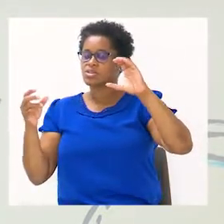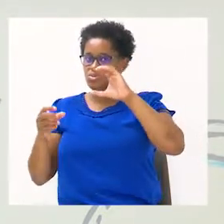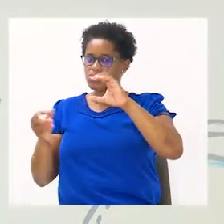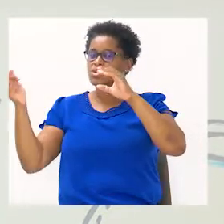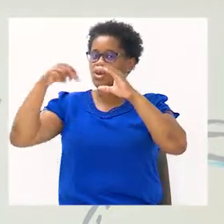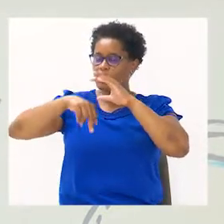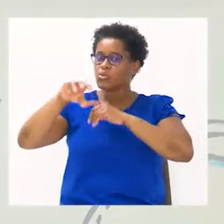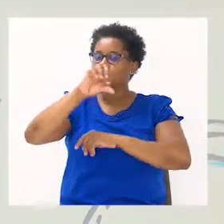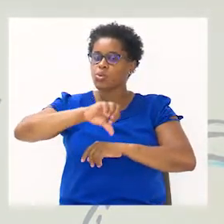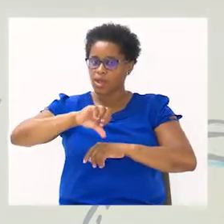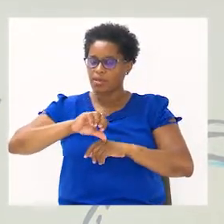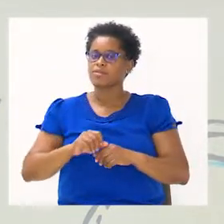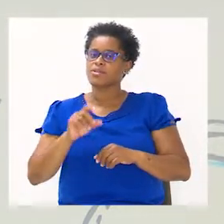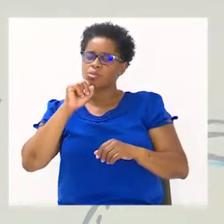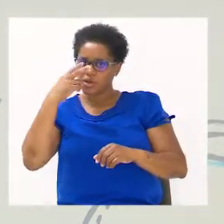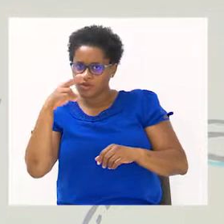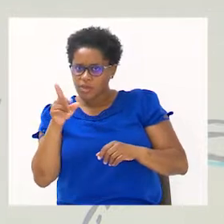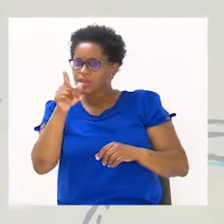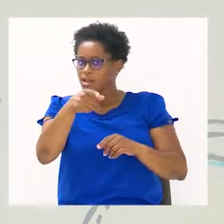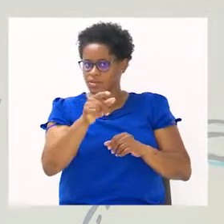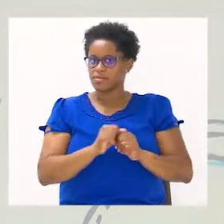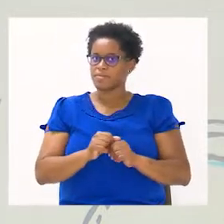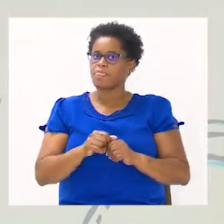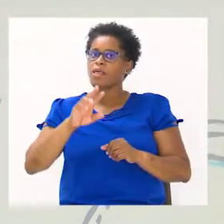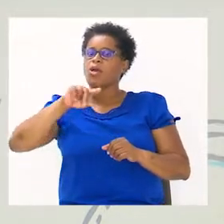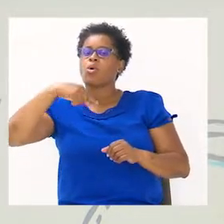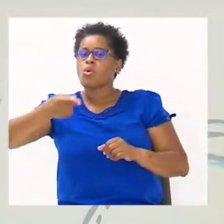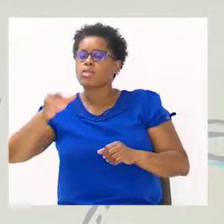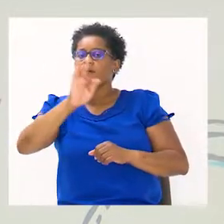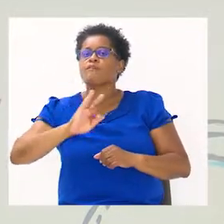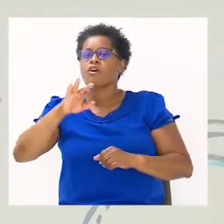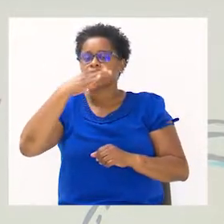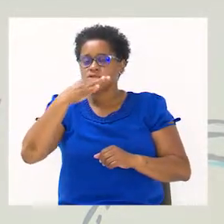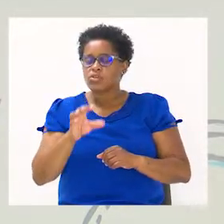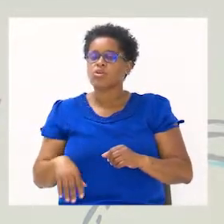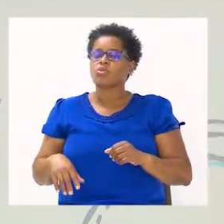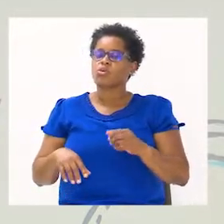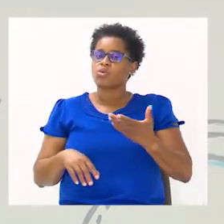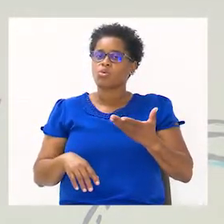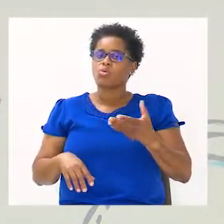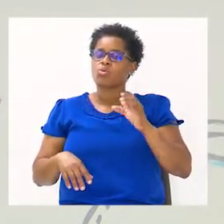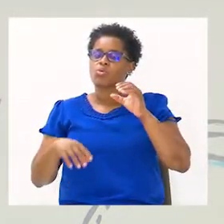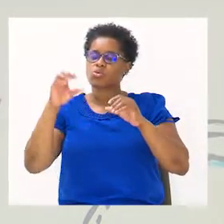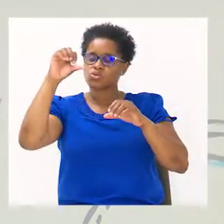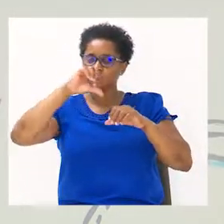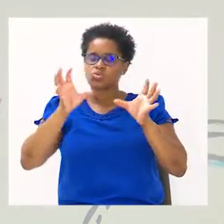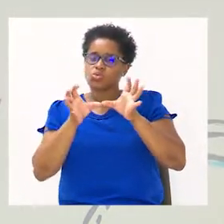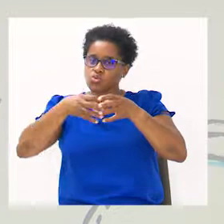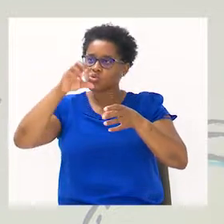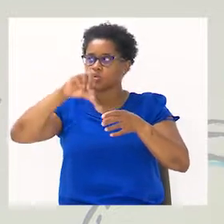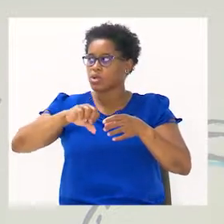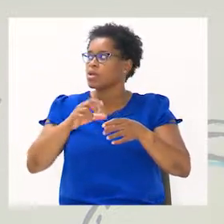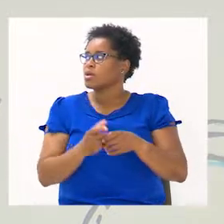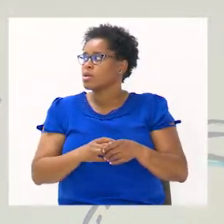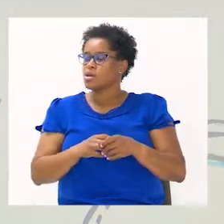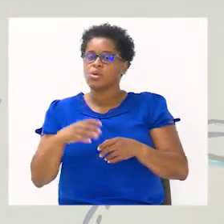Ou outra forma de dizer, o conjunto Q contém o conjunto Z, que também